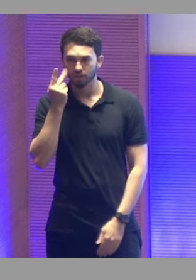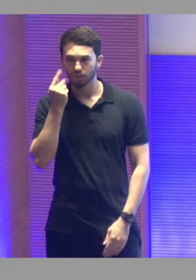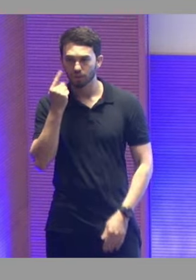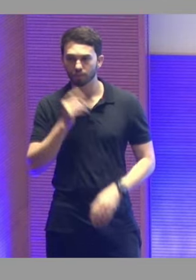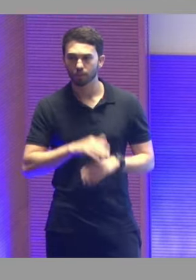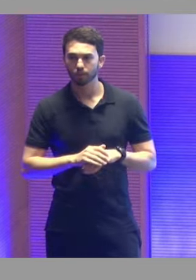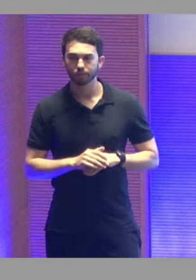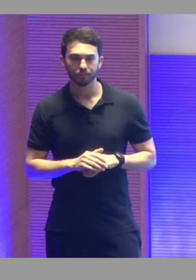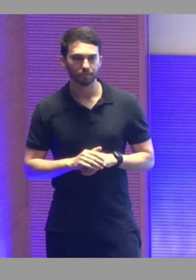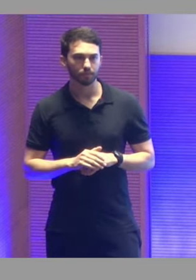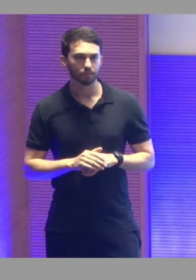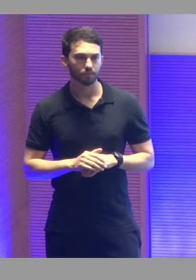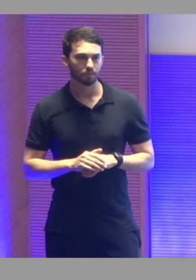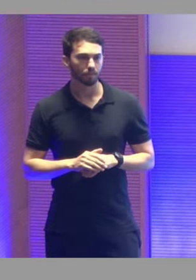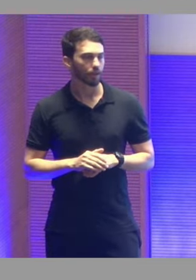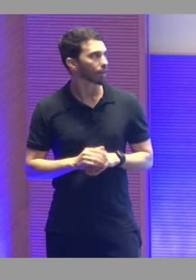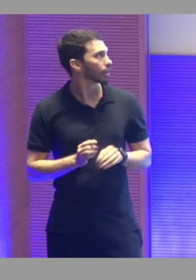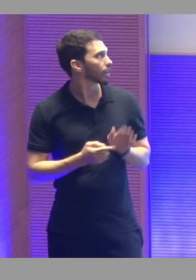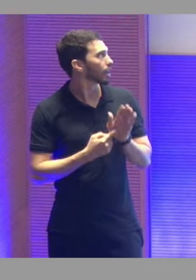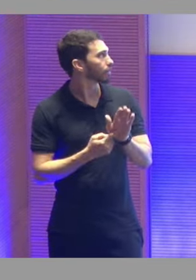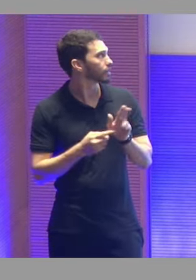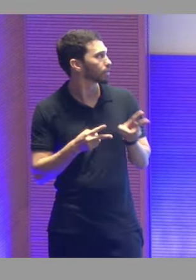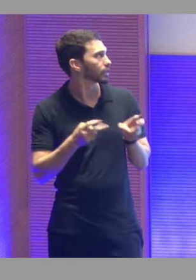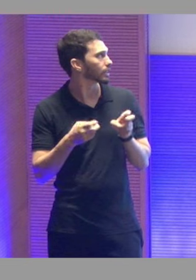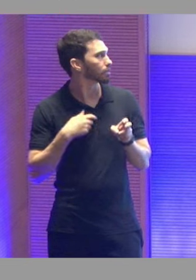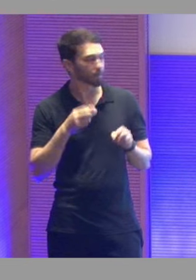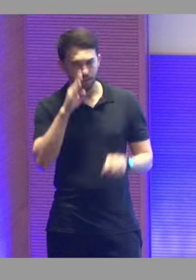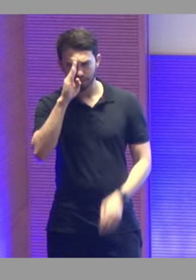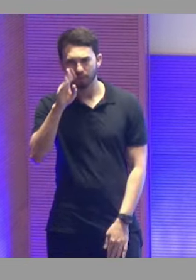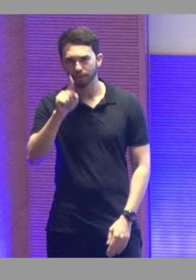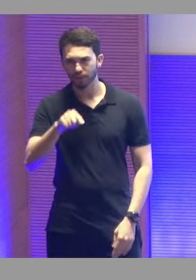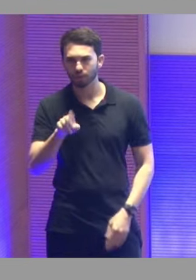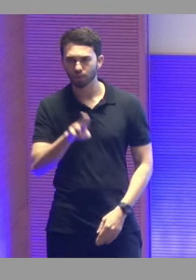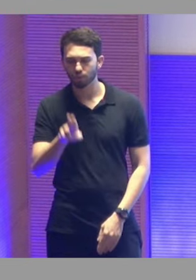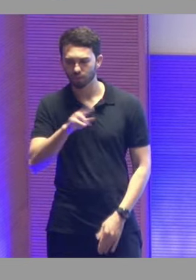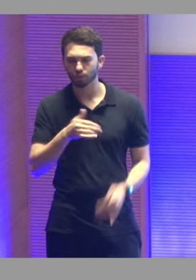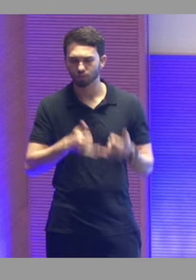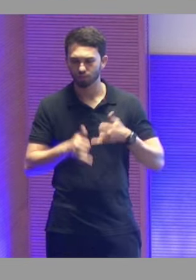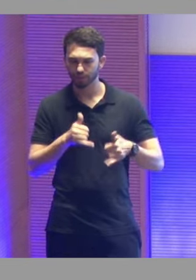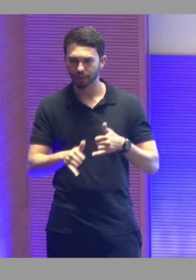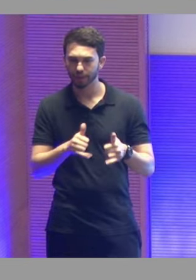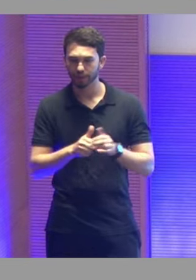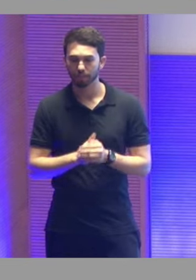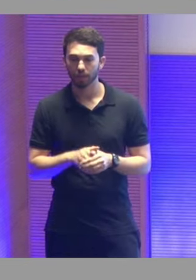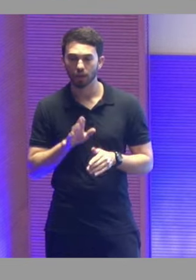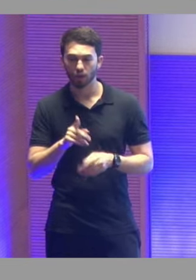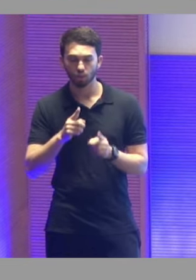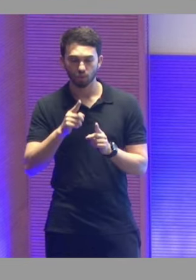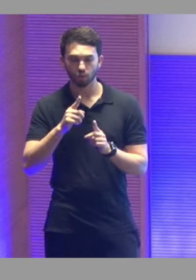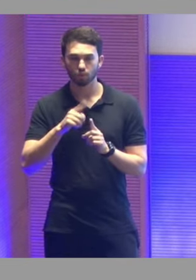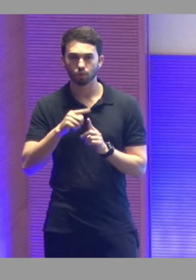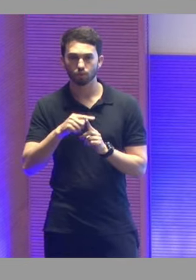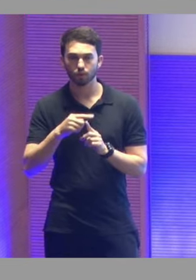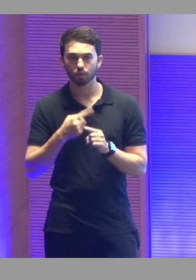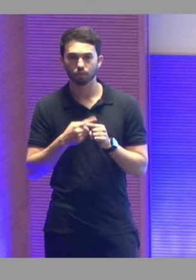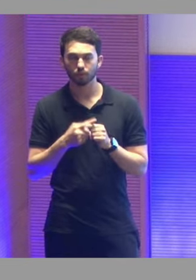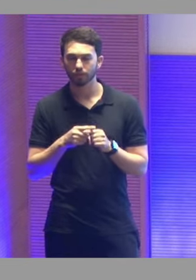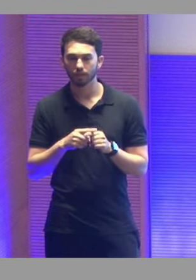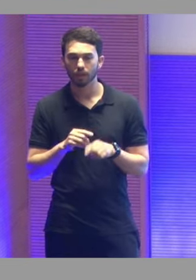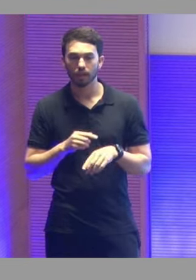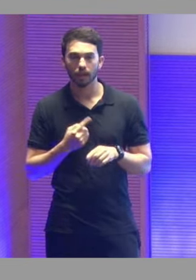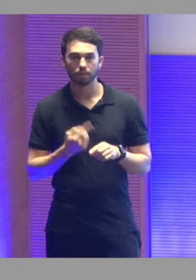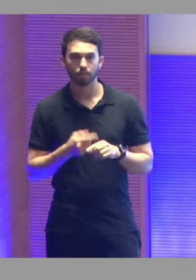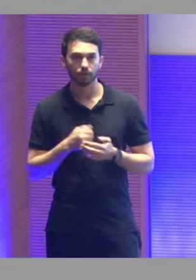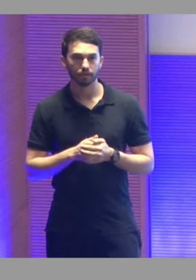evolução das emissões reportadas de aquisição de energia elétrica um desses motivos é o que a gente chama do fator de emissão do Sistema